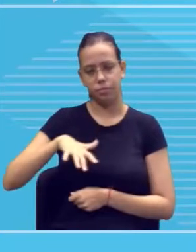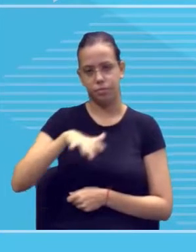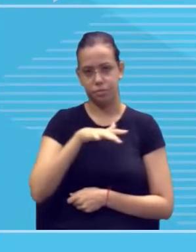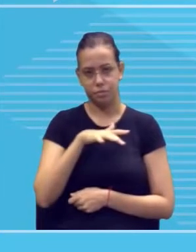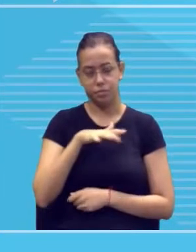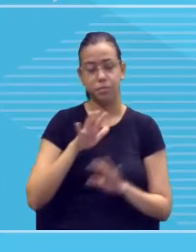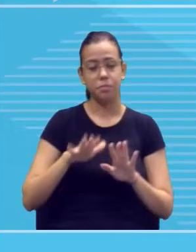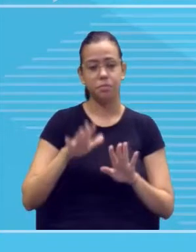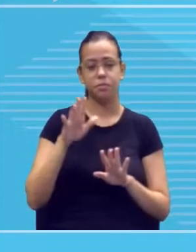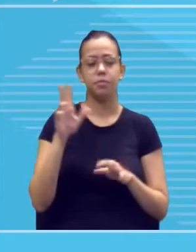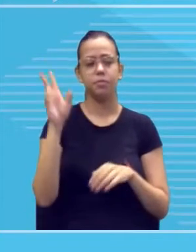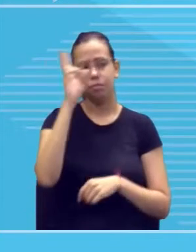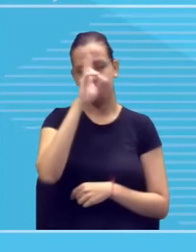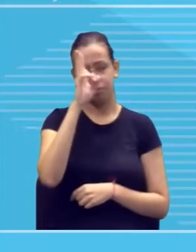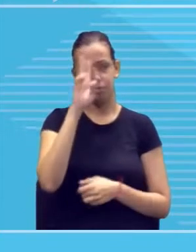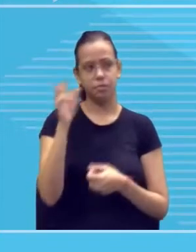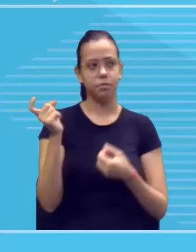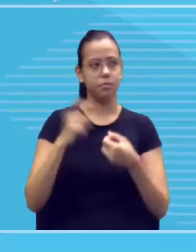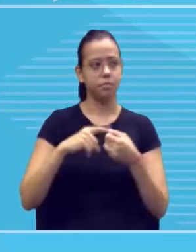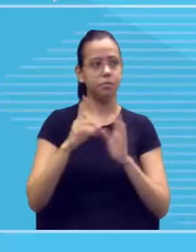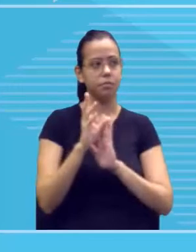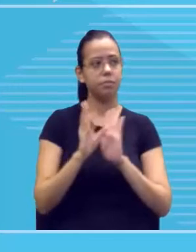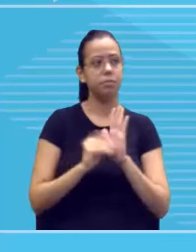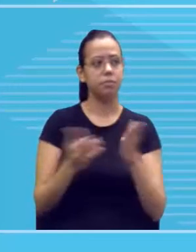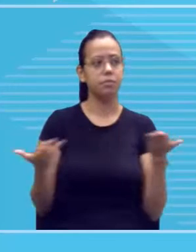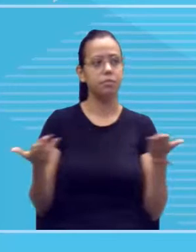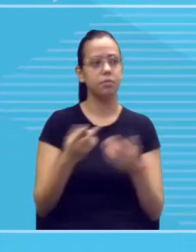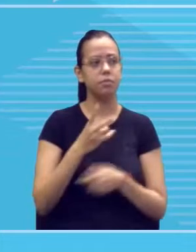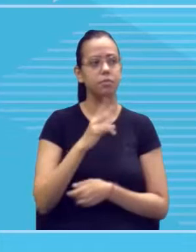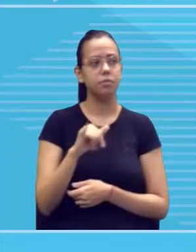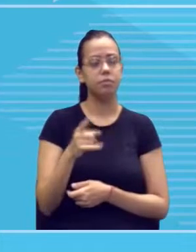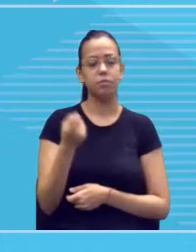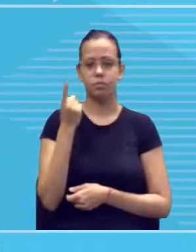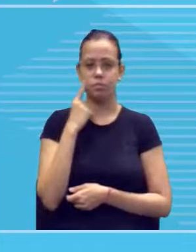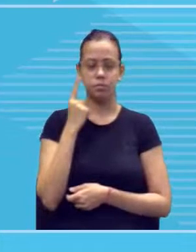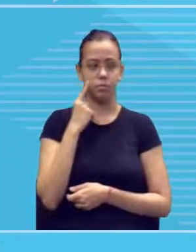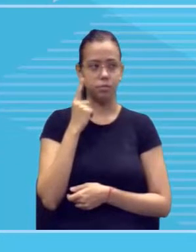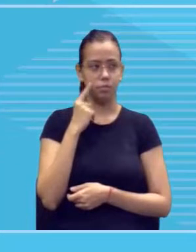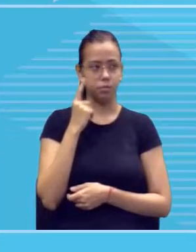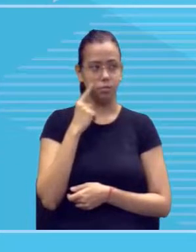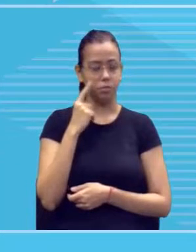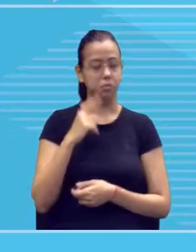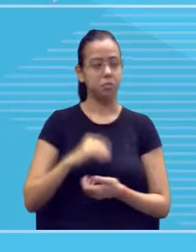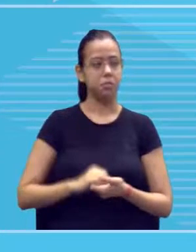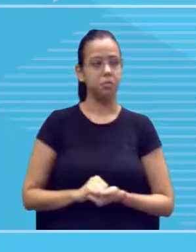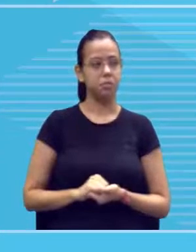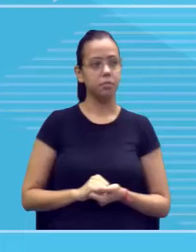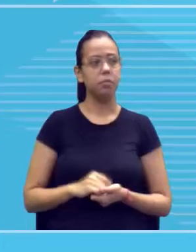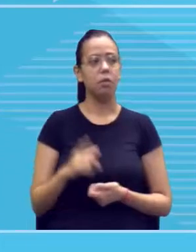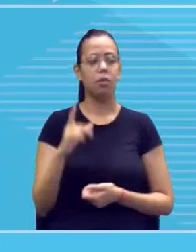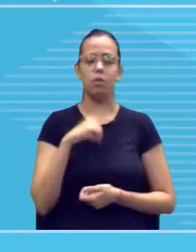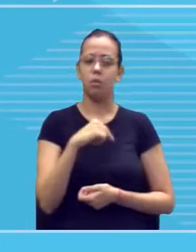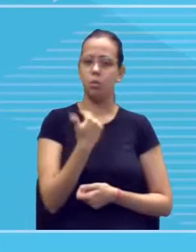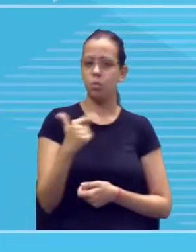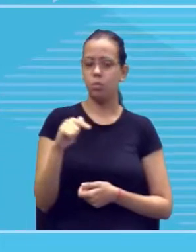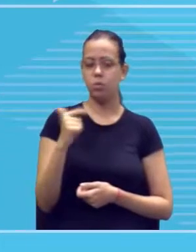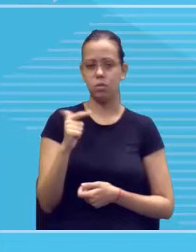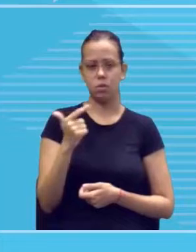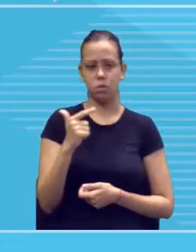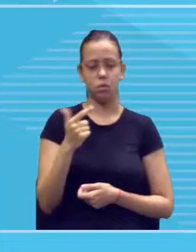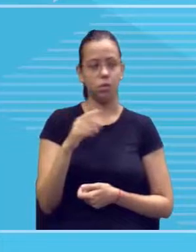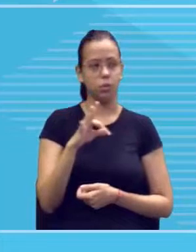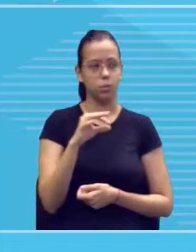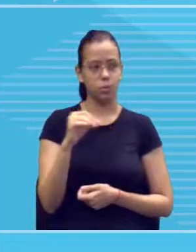retornando aqui para os verbos modais a gente vai agora dá uma olhadinha nas ações que eu falei para vocês ó em alguns que não utilizam esse tipo